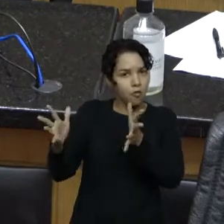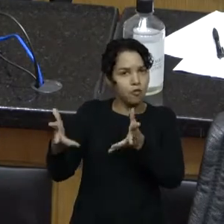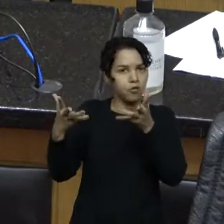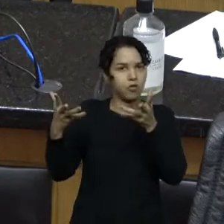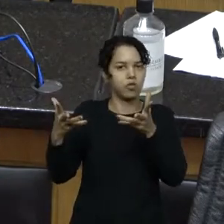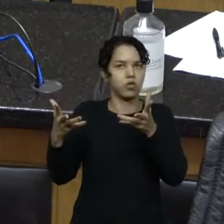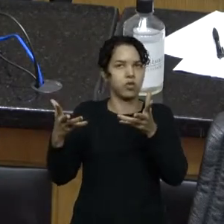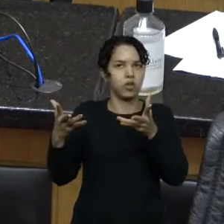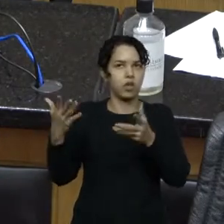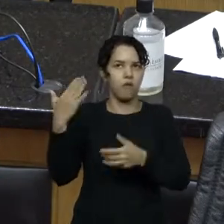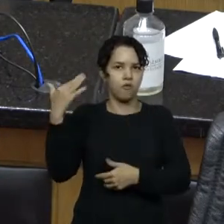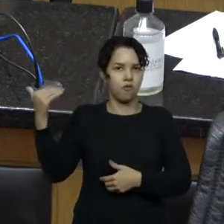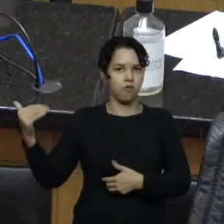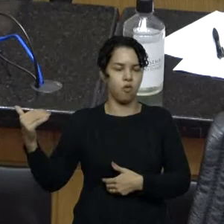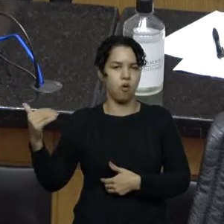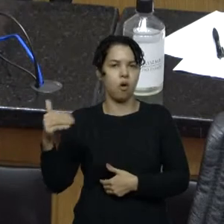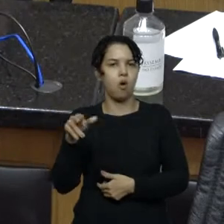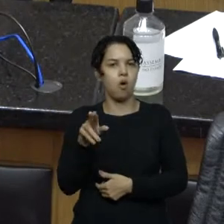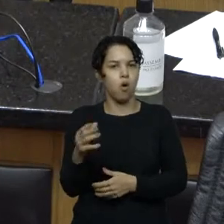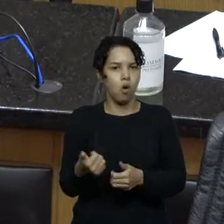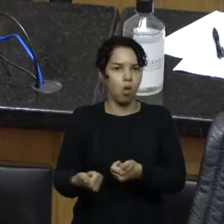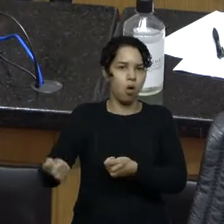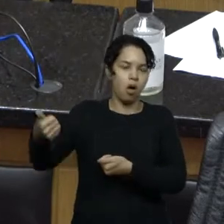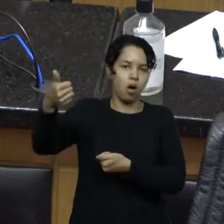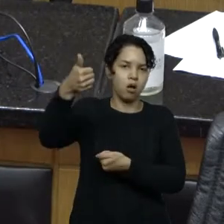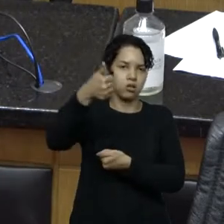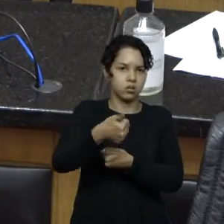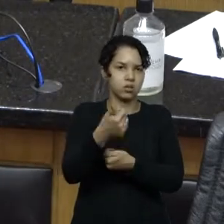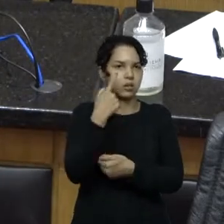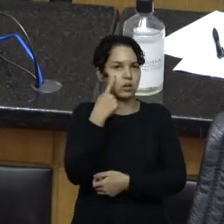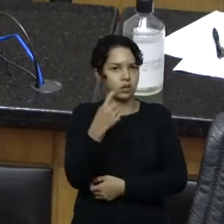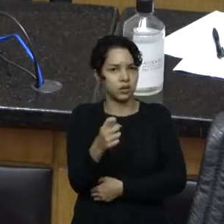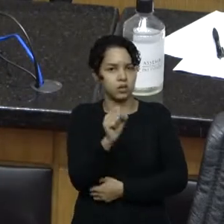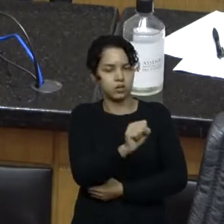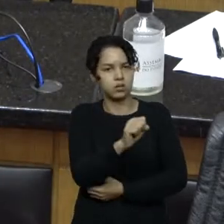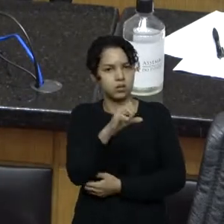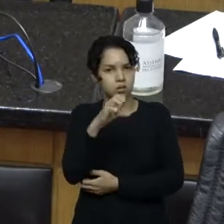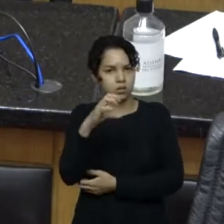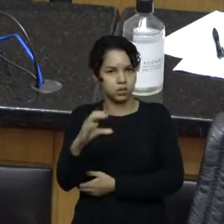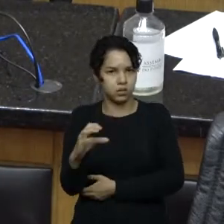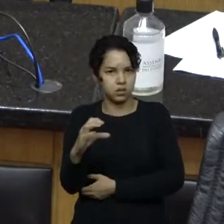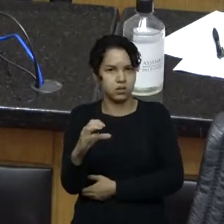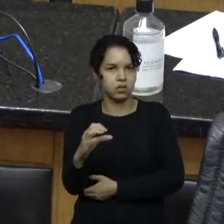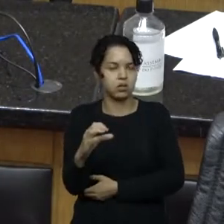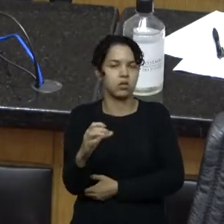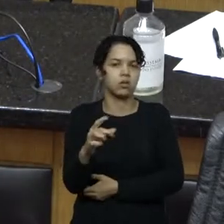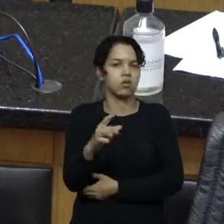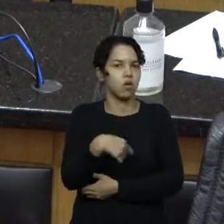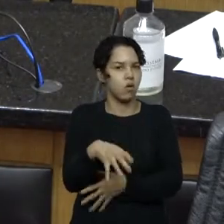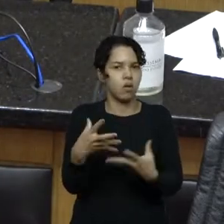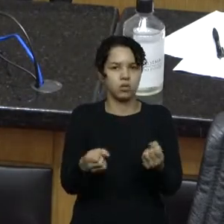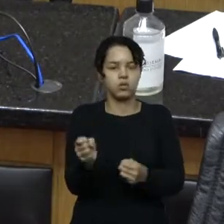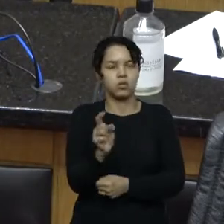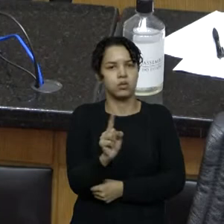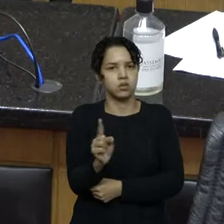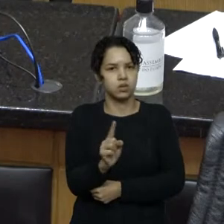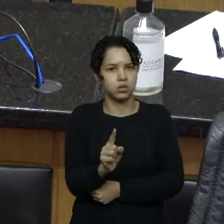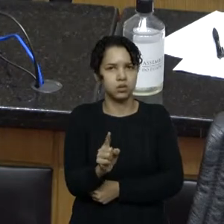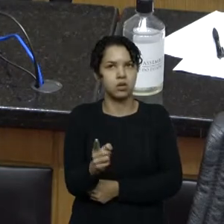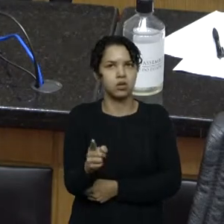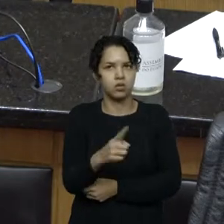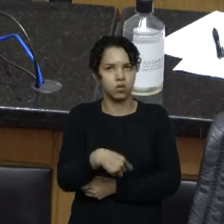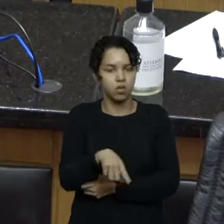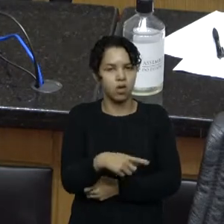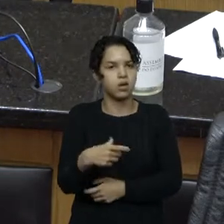de alguns tá sendo posto acima dos interesses de Santa Catarina e isso aí na admissível nós